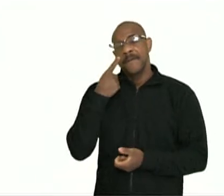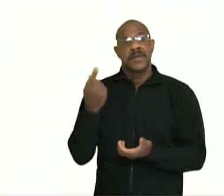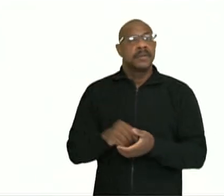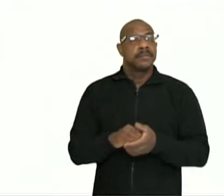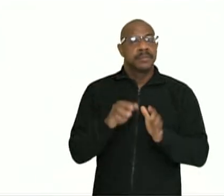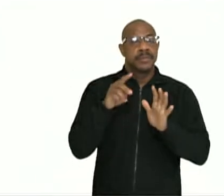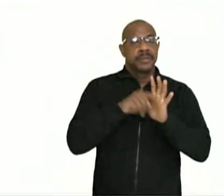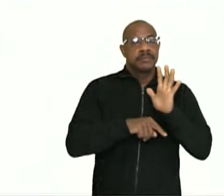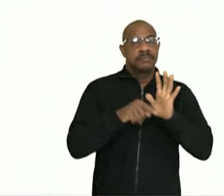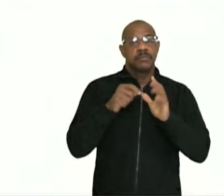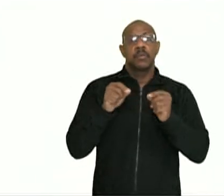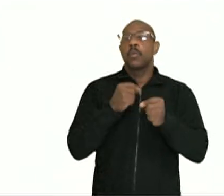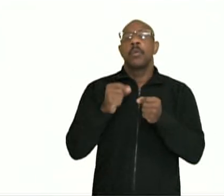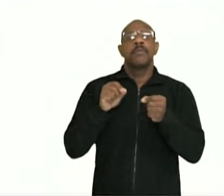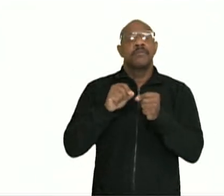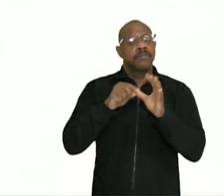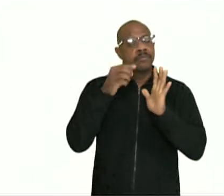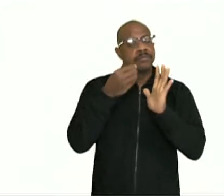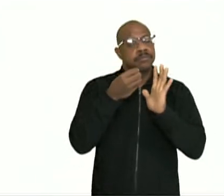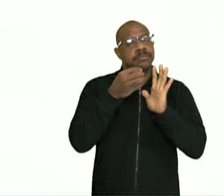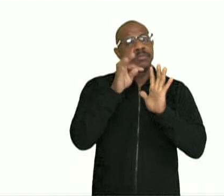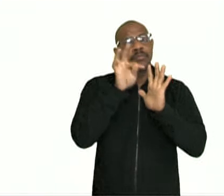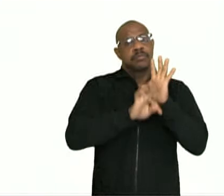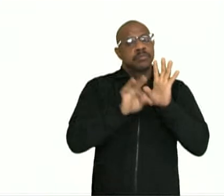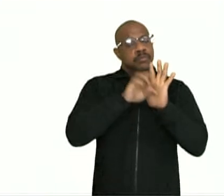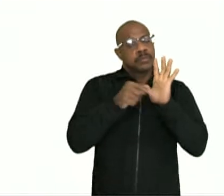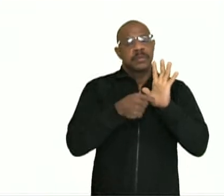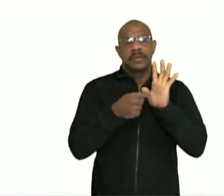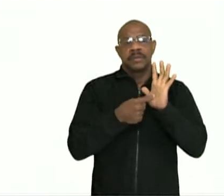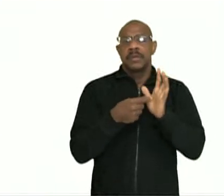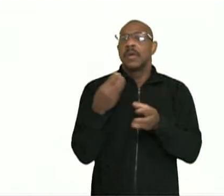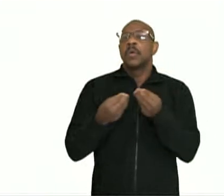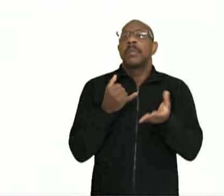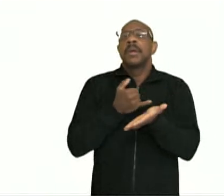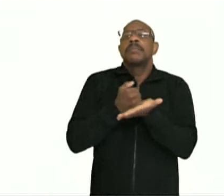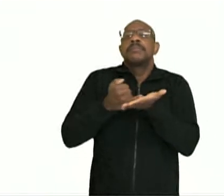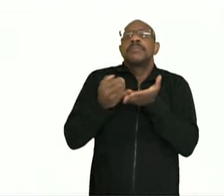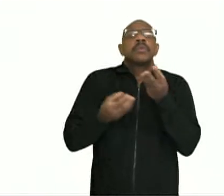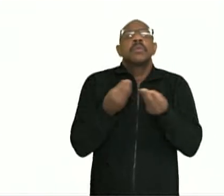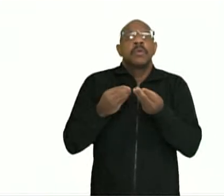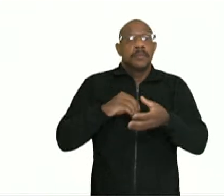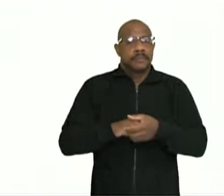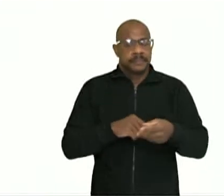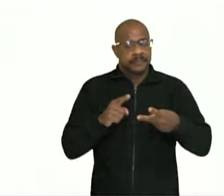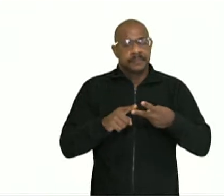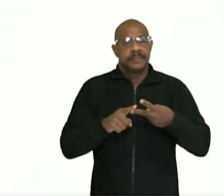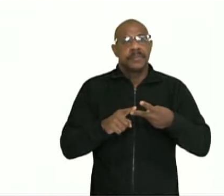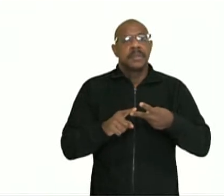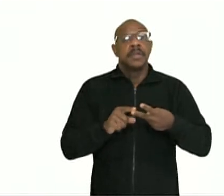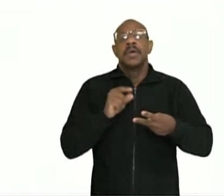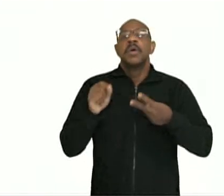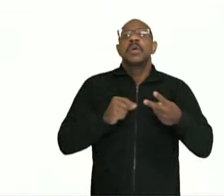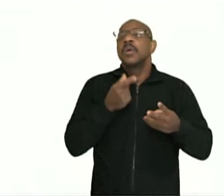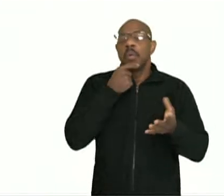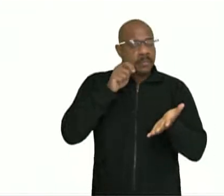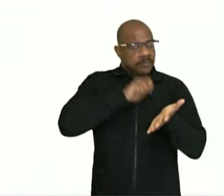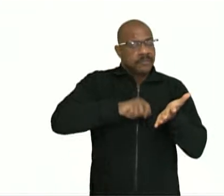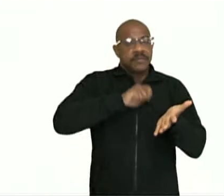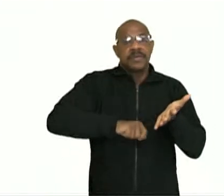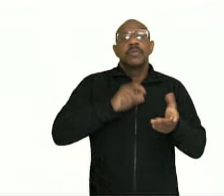do artigo. Como ela começa essa introdução? Qual é o ponto de vista que o articulista